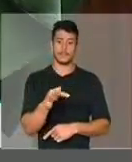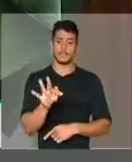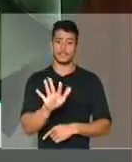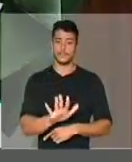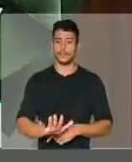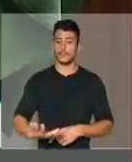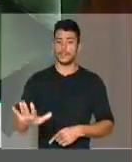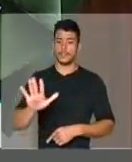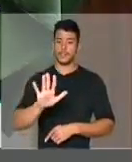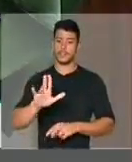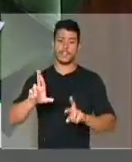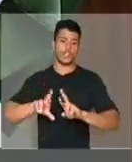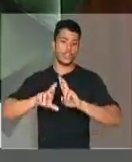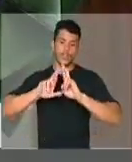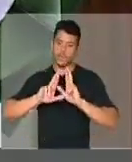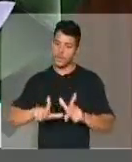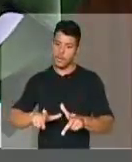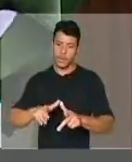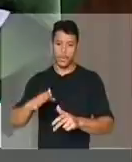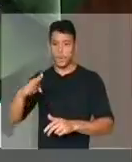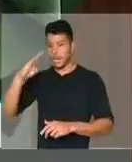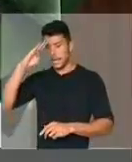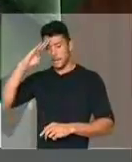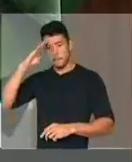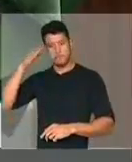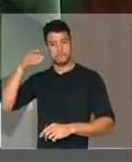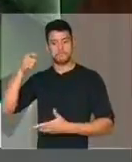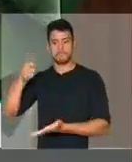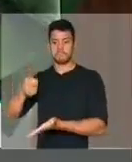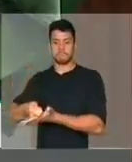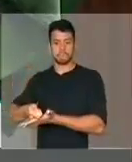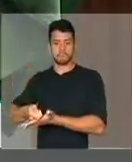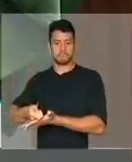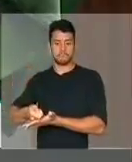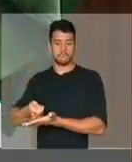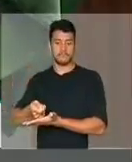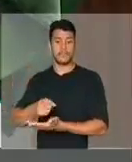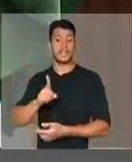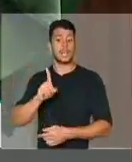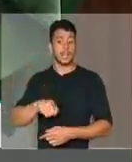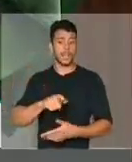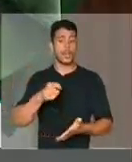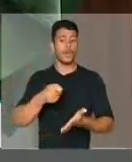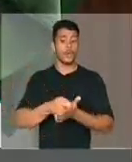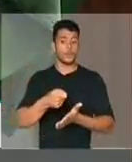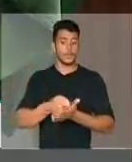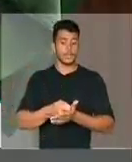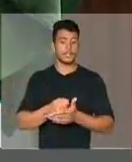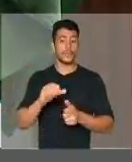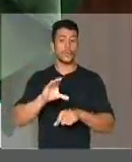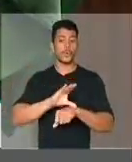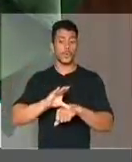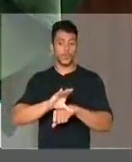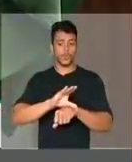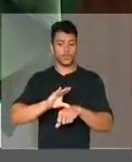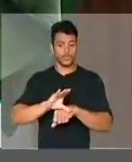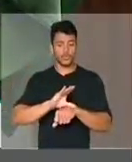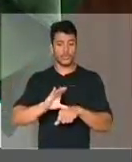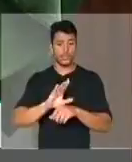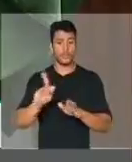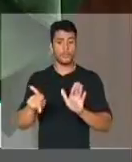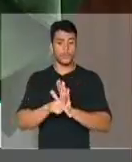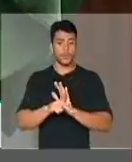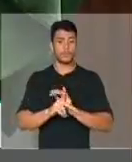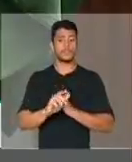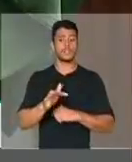se confunde com uma intervenção militar. É obrigação constitucional da União garantir a